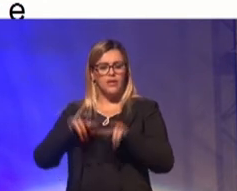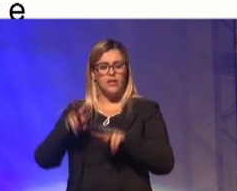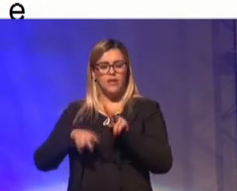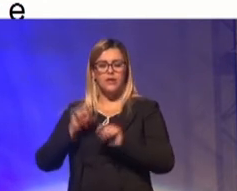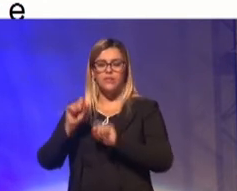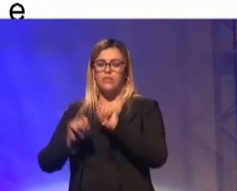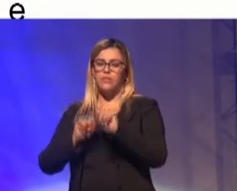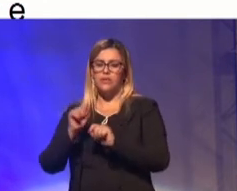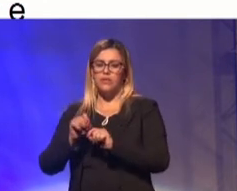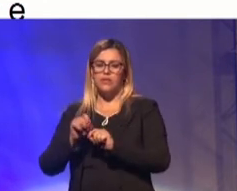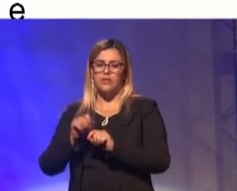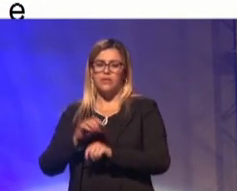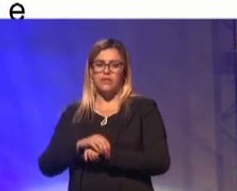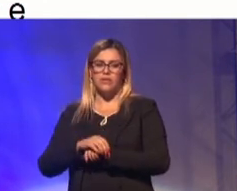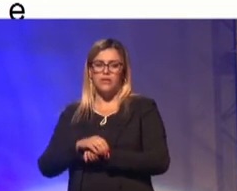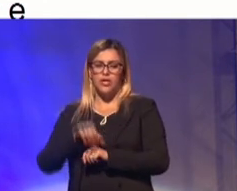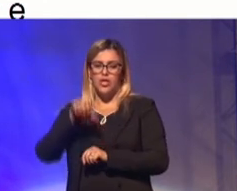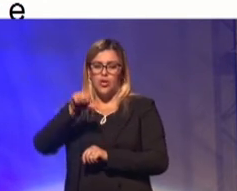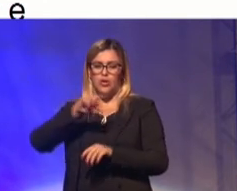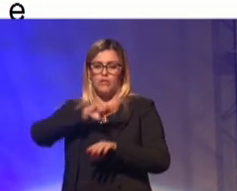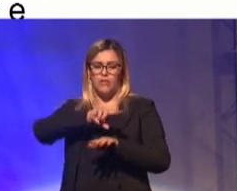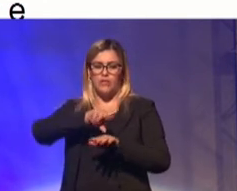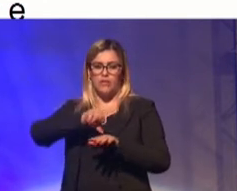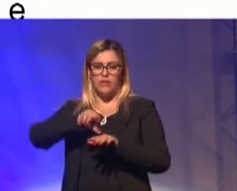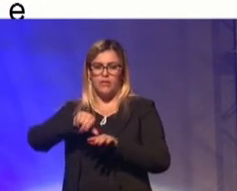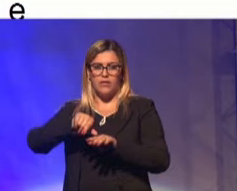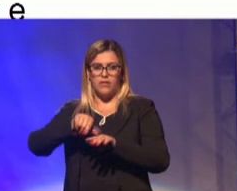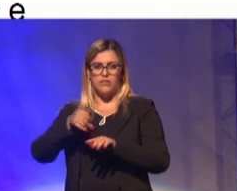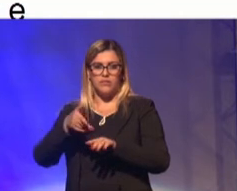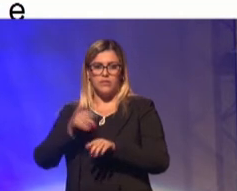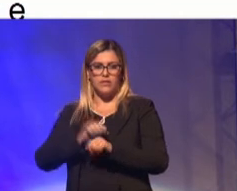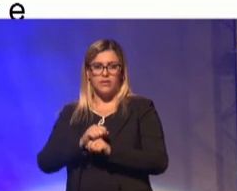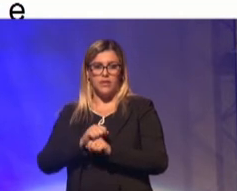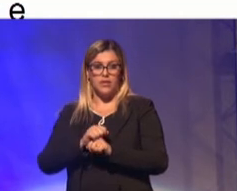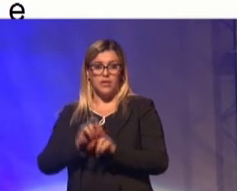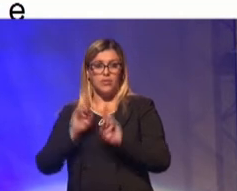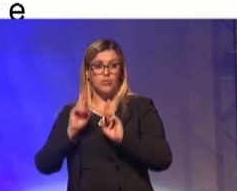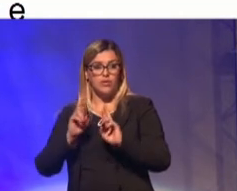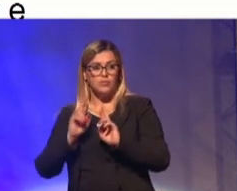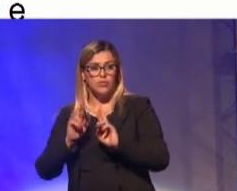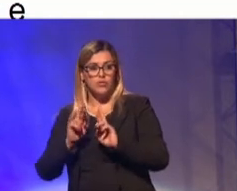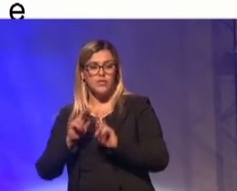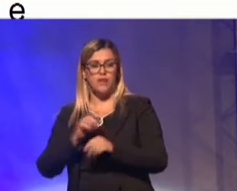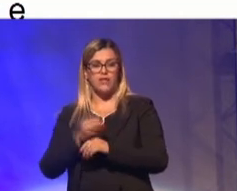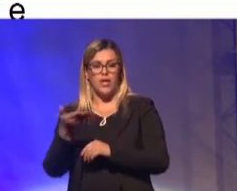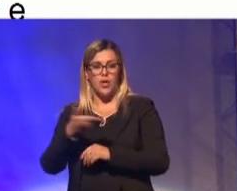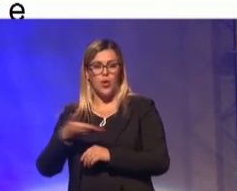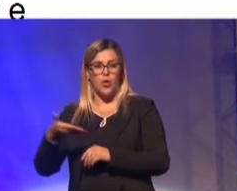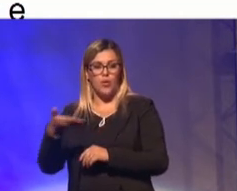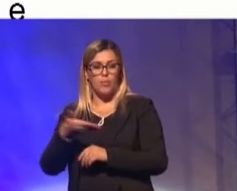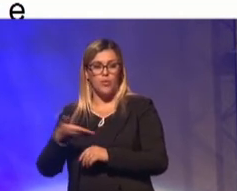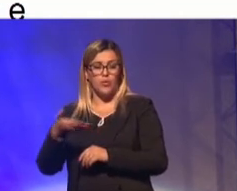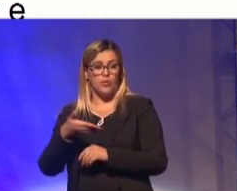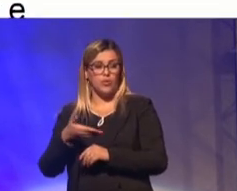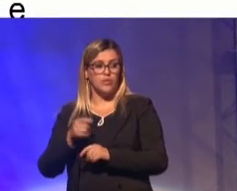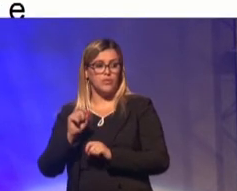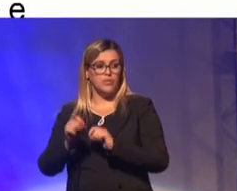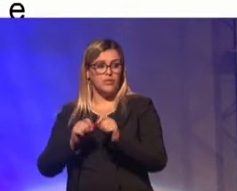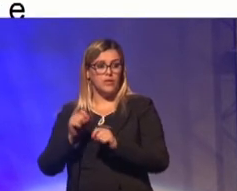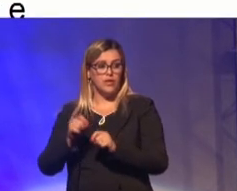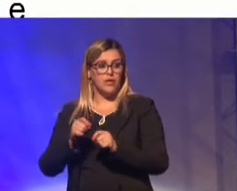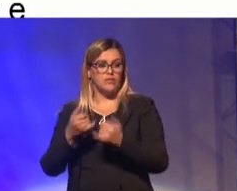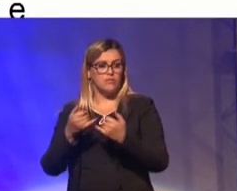então, nove modalidades: ultrassondas, curtas, pulsado e contínuo, micro-ondas, interferencial,